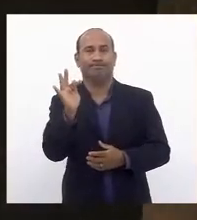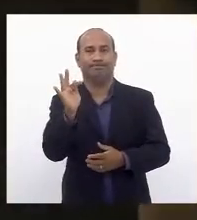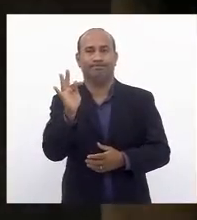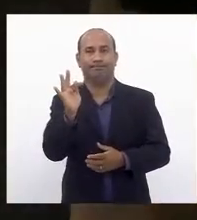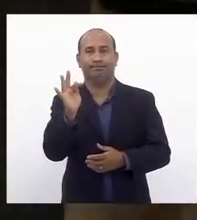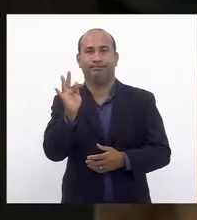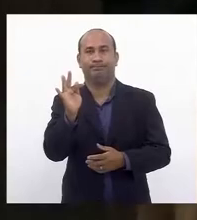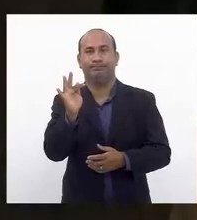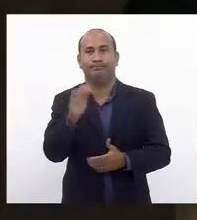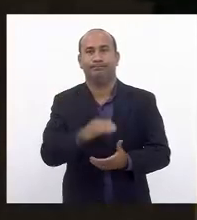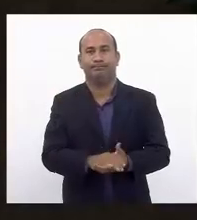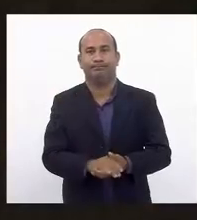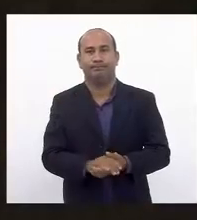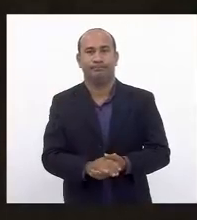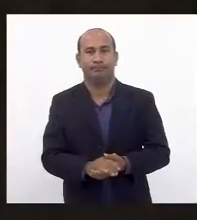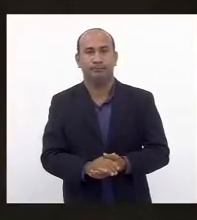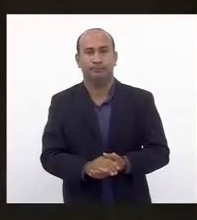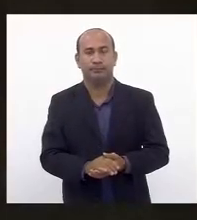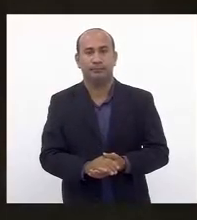na ADI